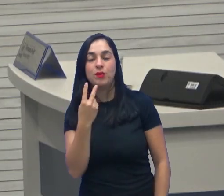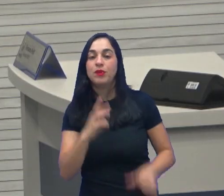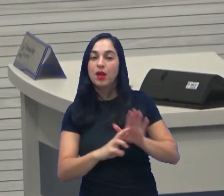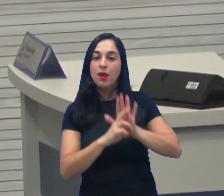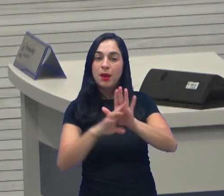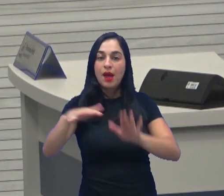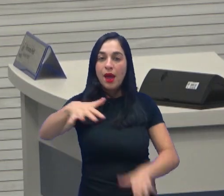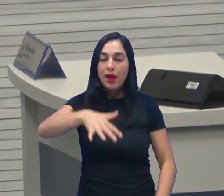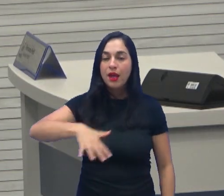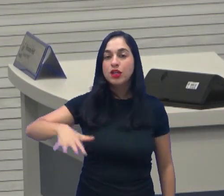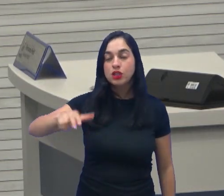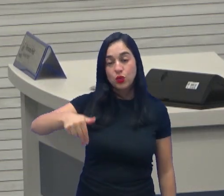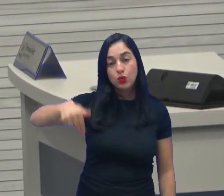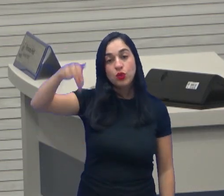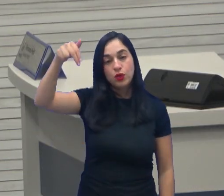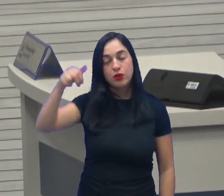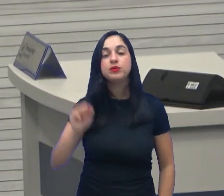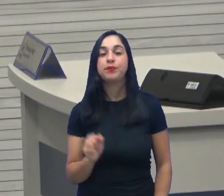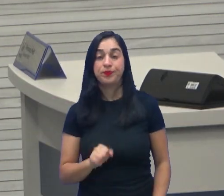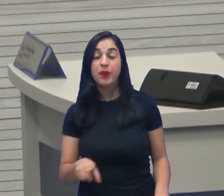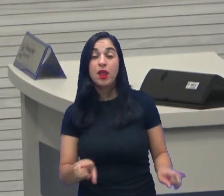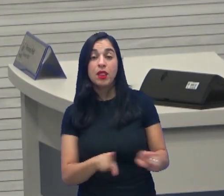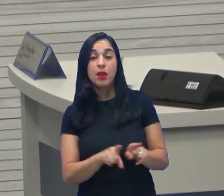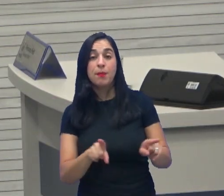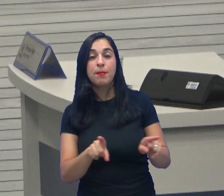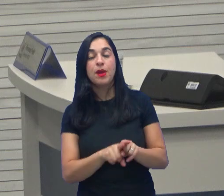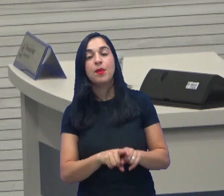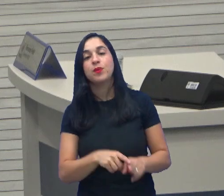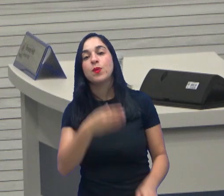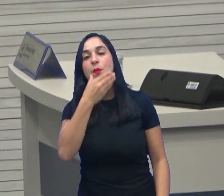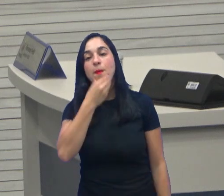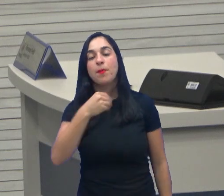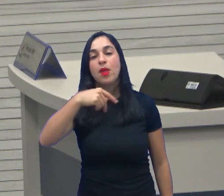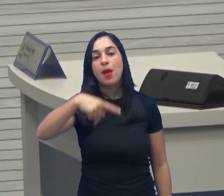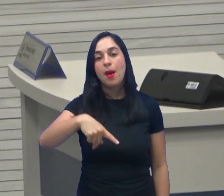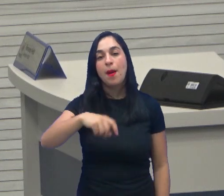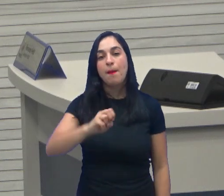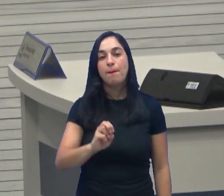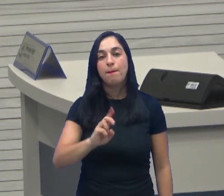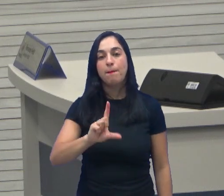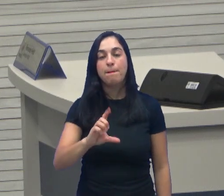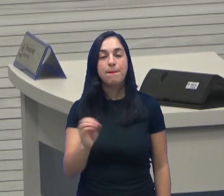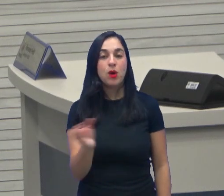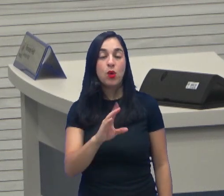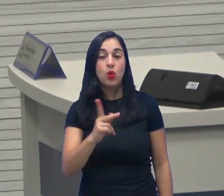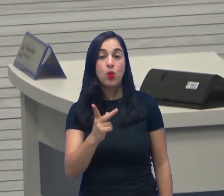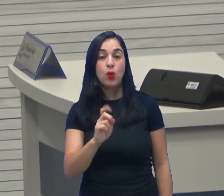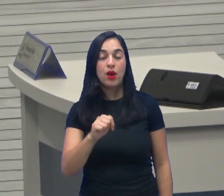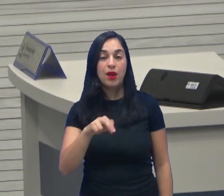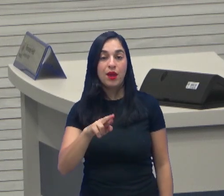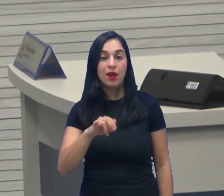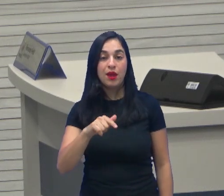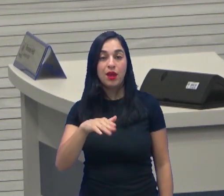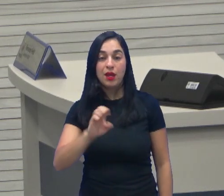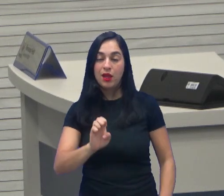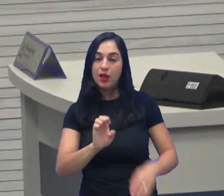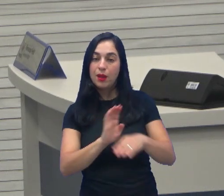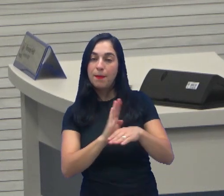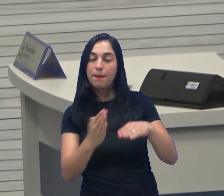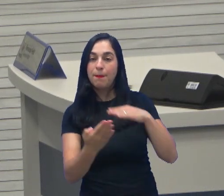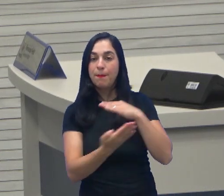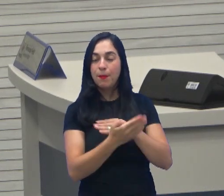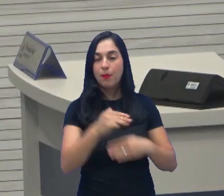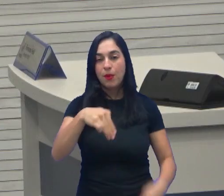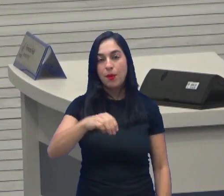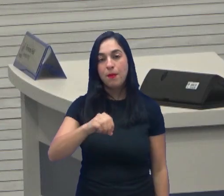né, cumprimentar o Paulo Henrique, que está aqui, é uma grande liderança comunitária lá do Monte Rei.